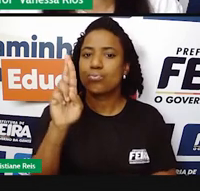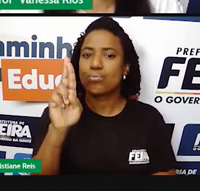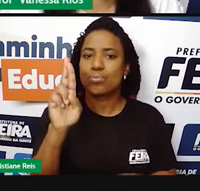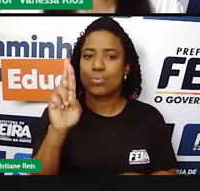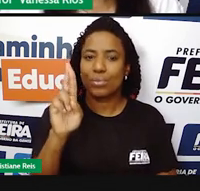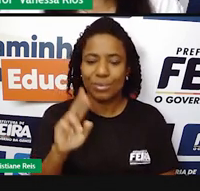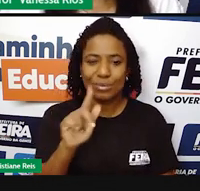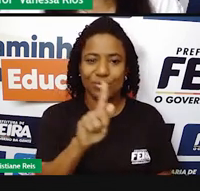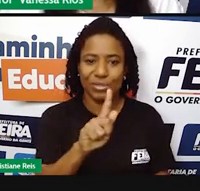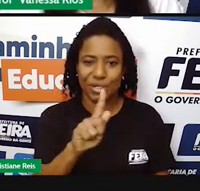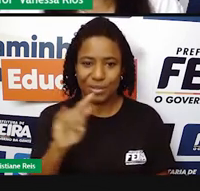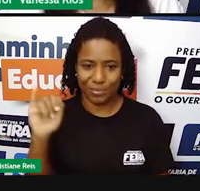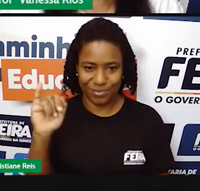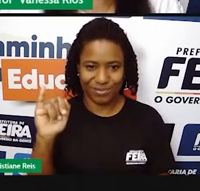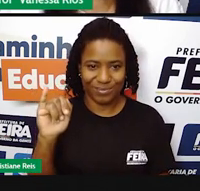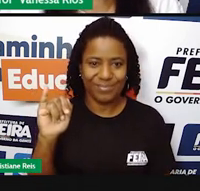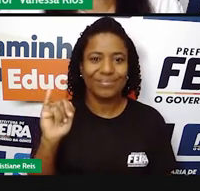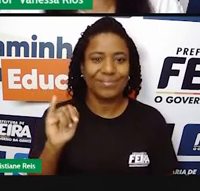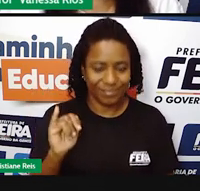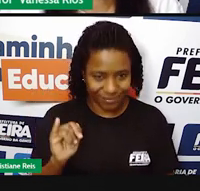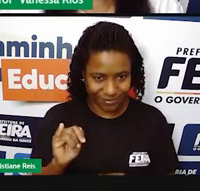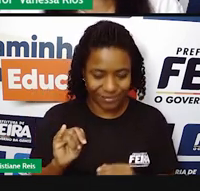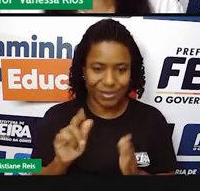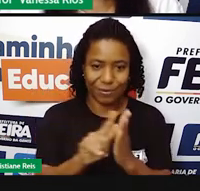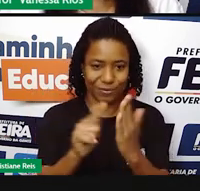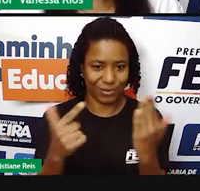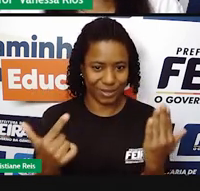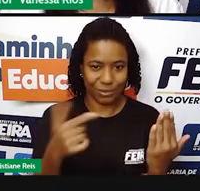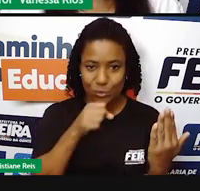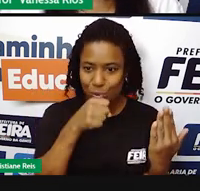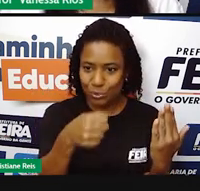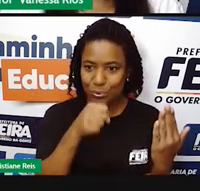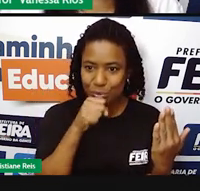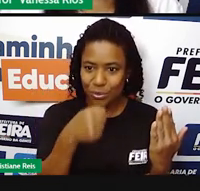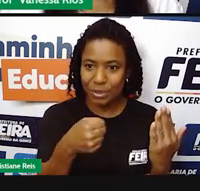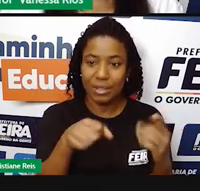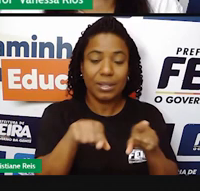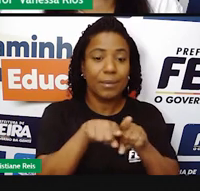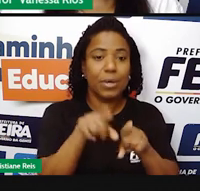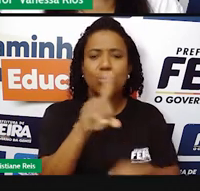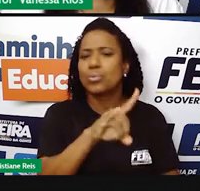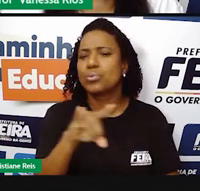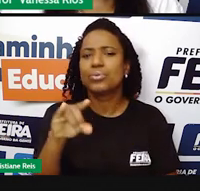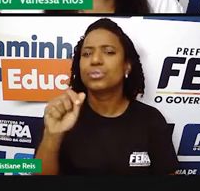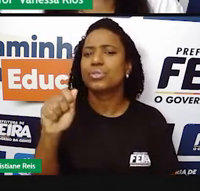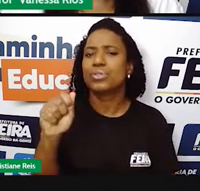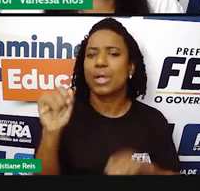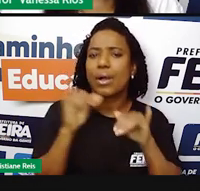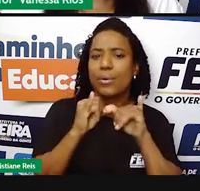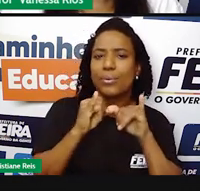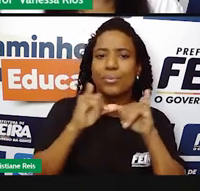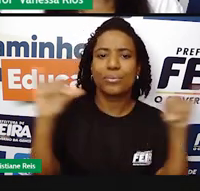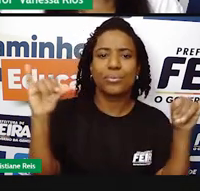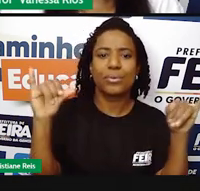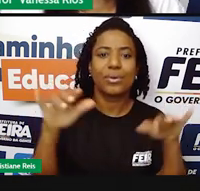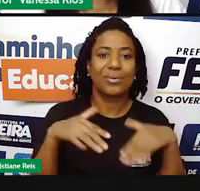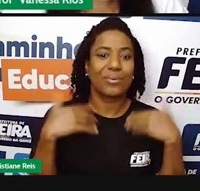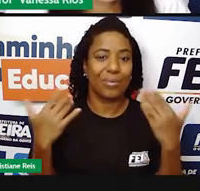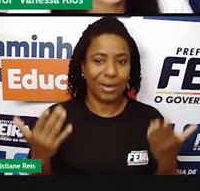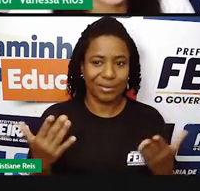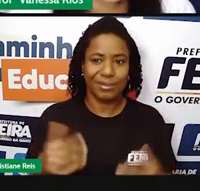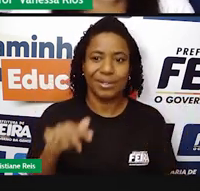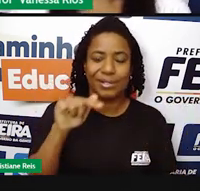reportagem foi publicada. Além disso, aparece também a data de publicação dessa reportagem, que é